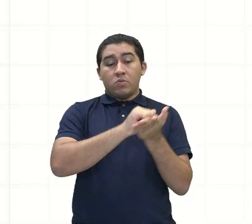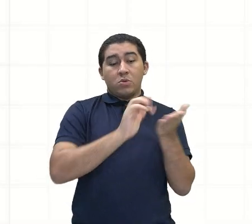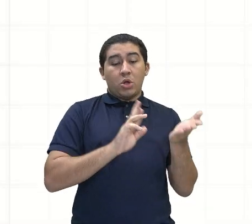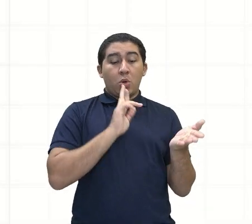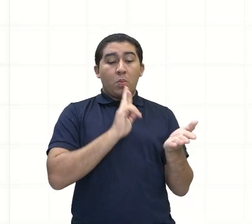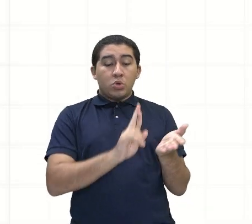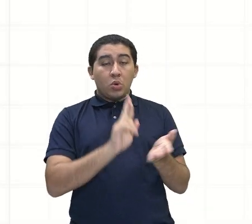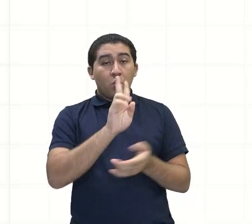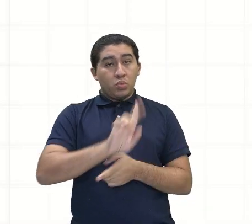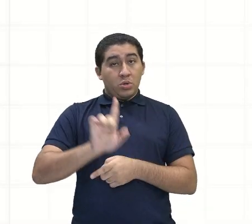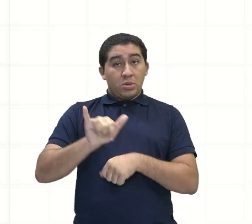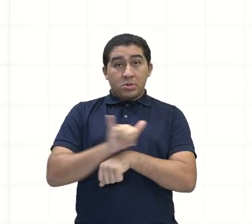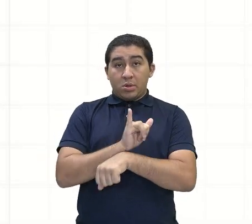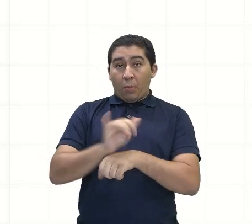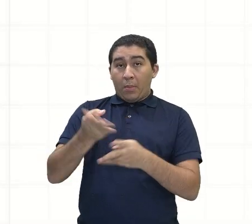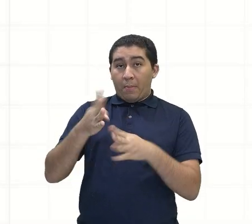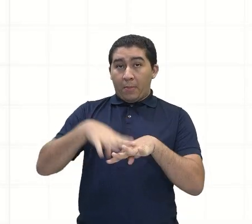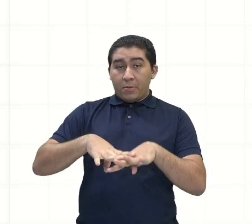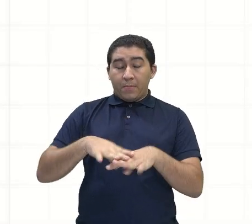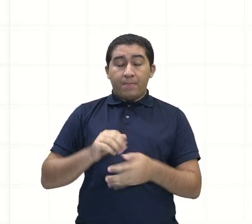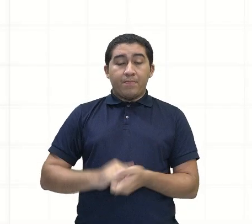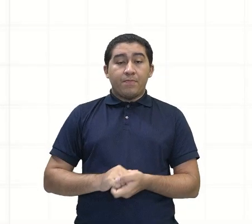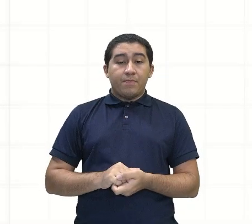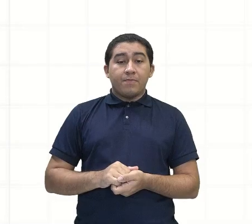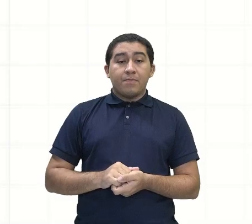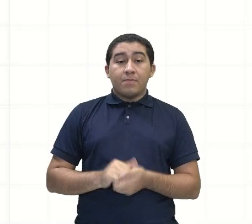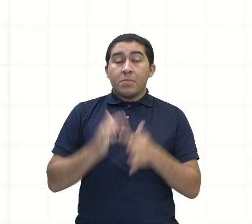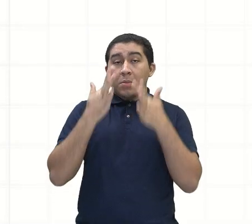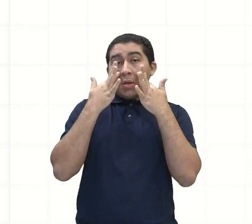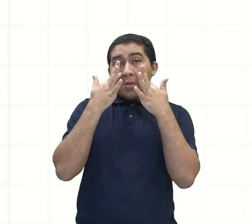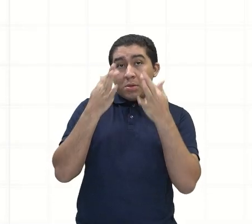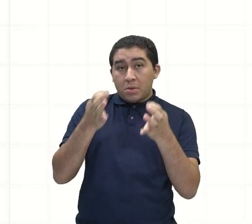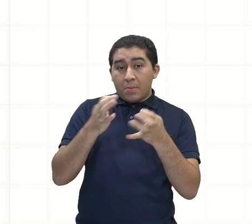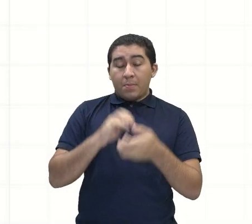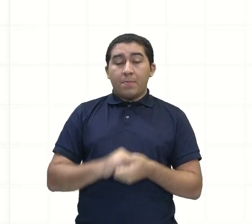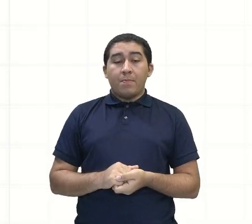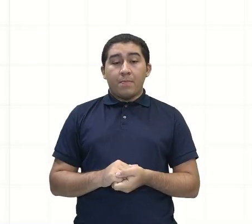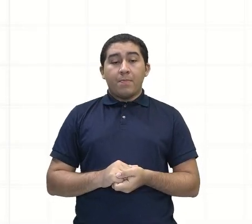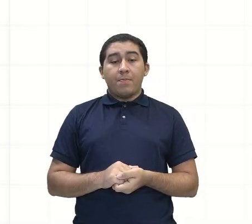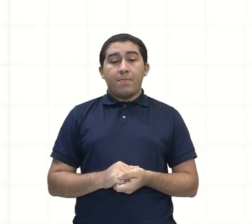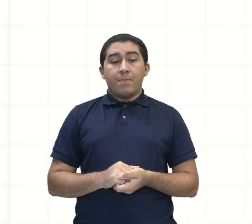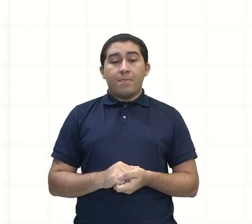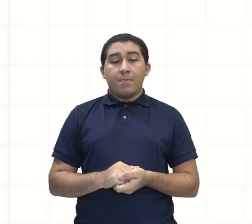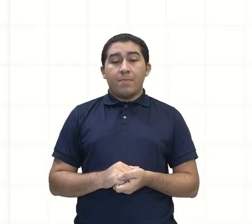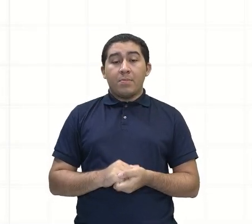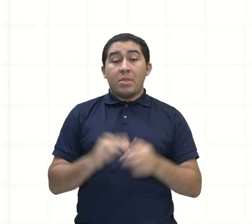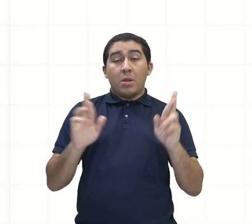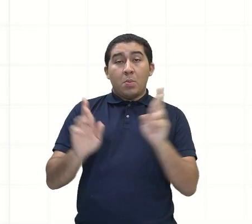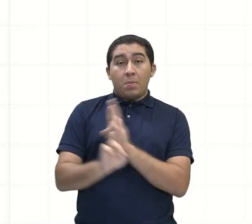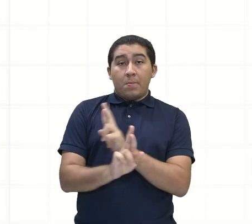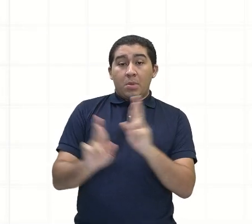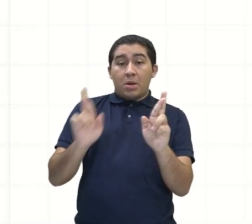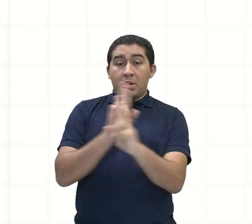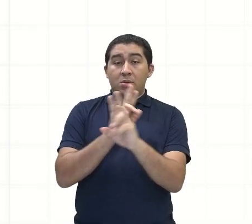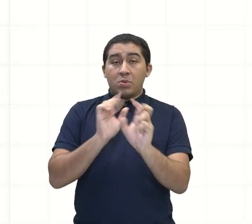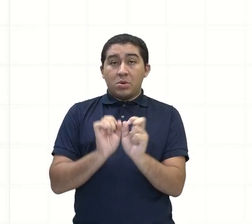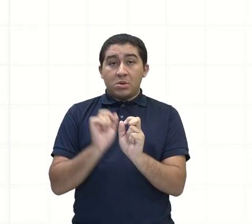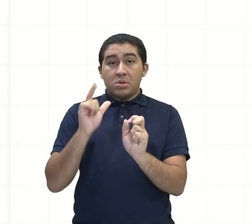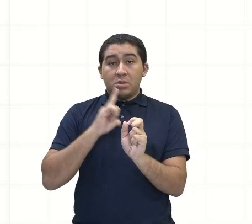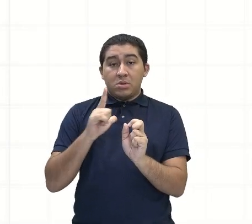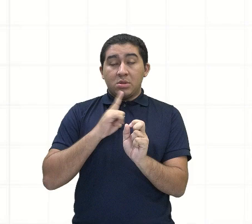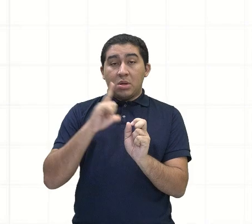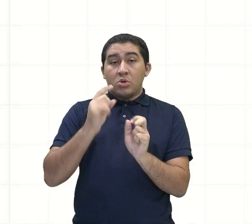trabalhamos a proporção. Veja, eu falava para vocês que uma proporção é uma relação entre